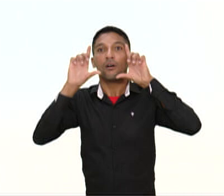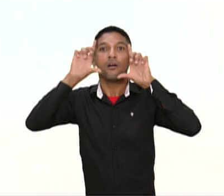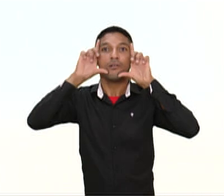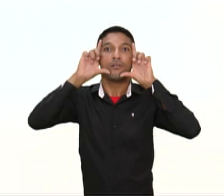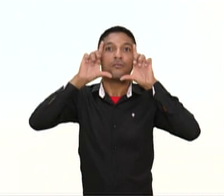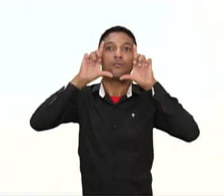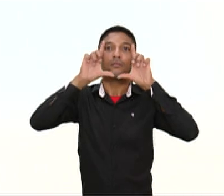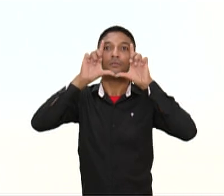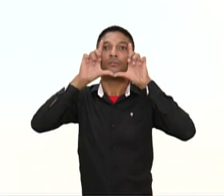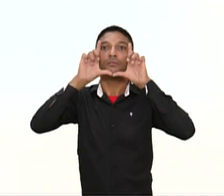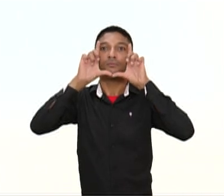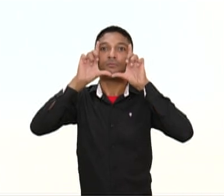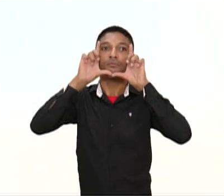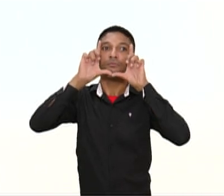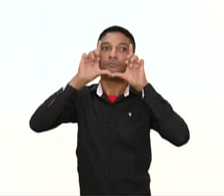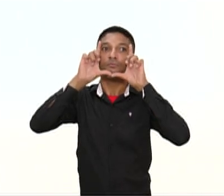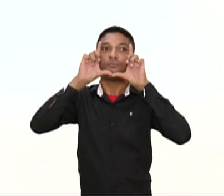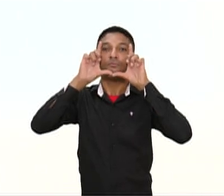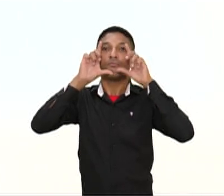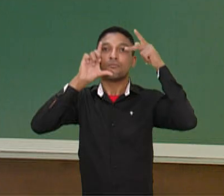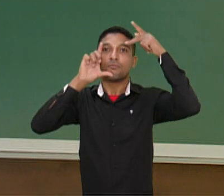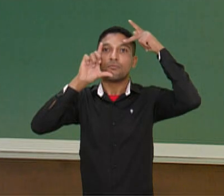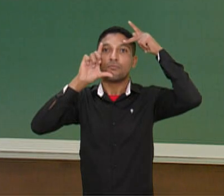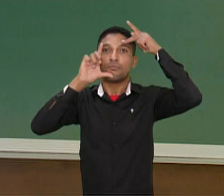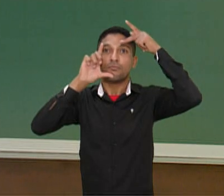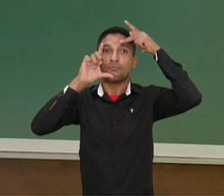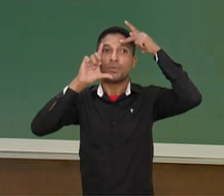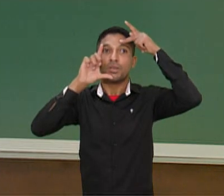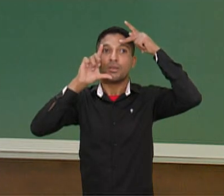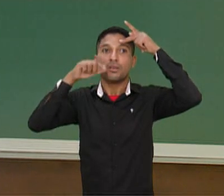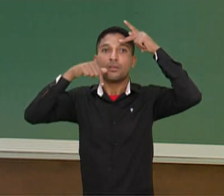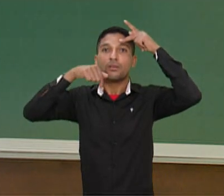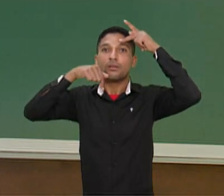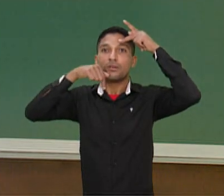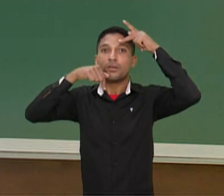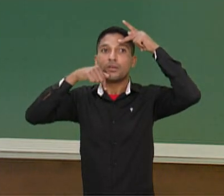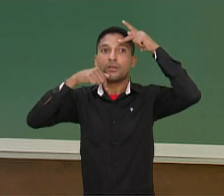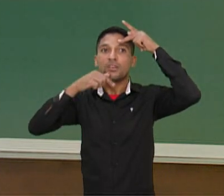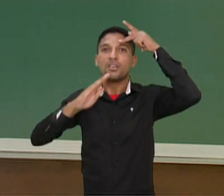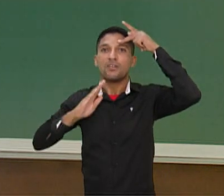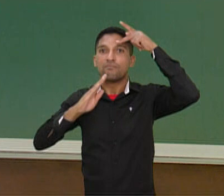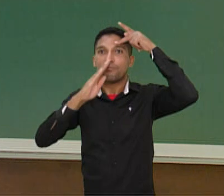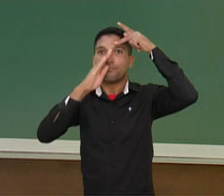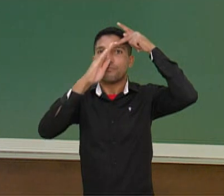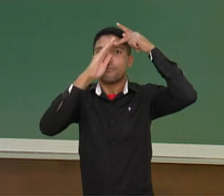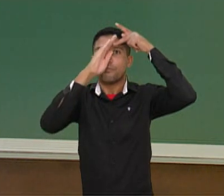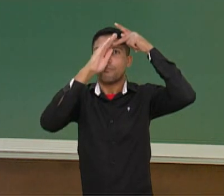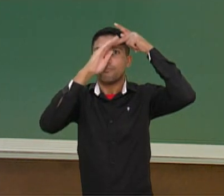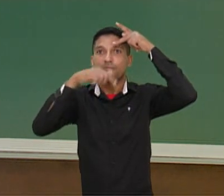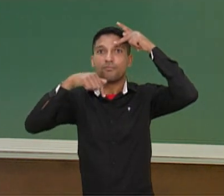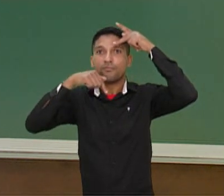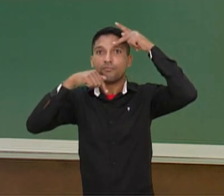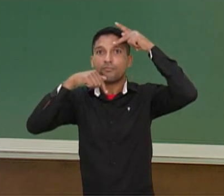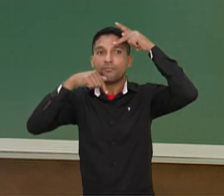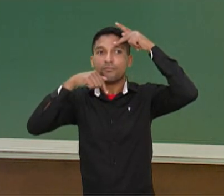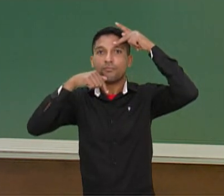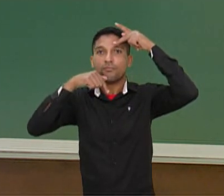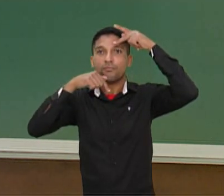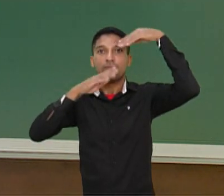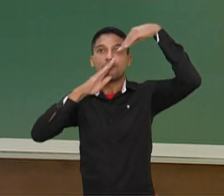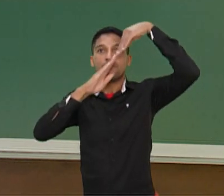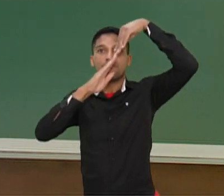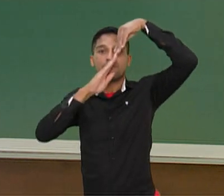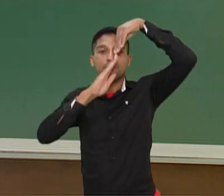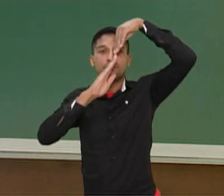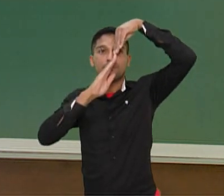no polígono. Então, ó, coloquei um ponto P e um ponto Q aqui. Se eu juntar eles com um segmento de reta, todo